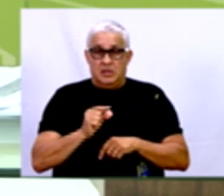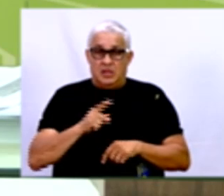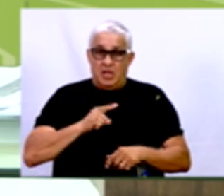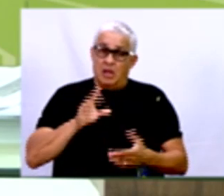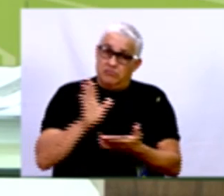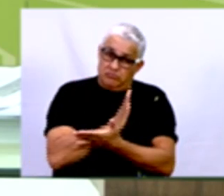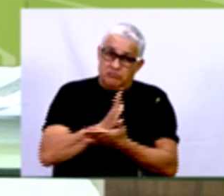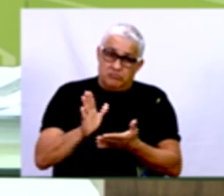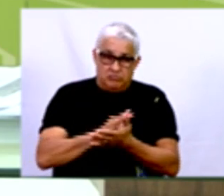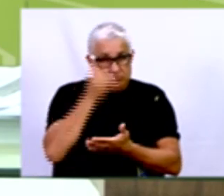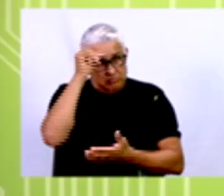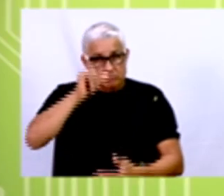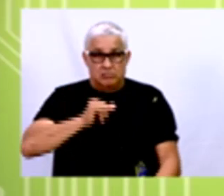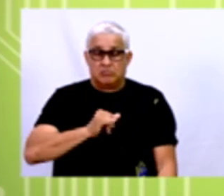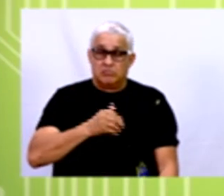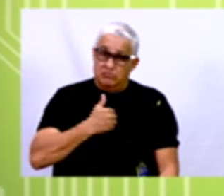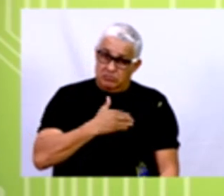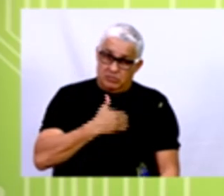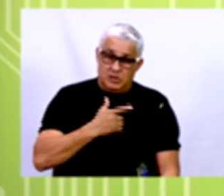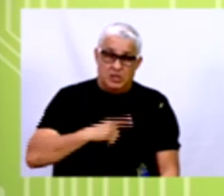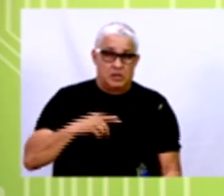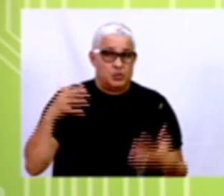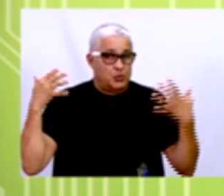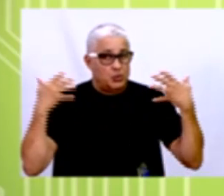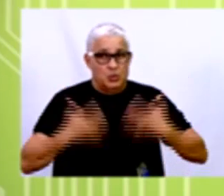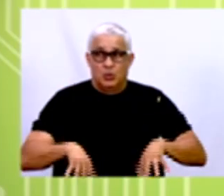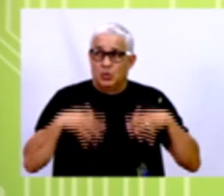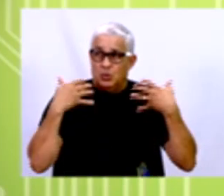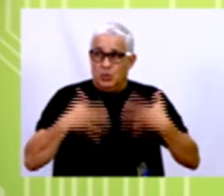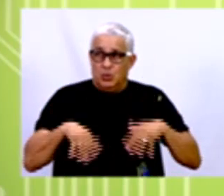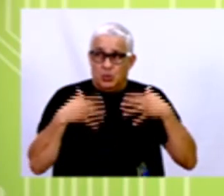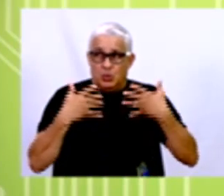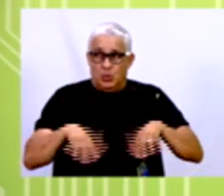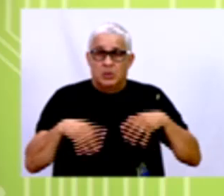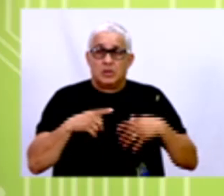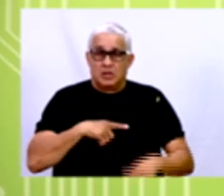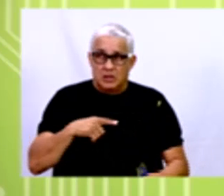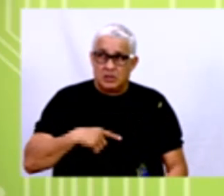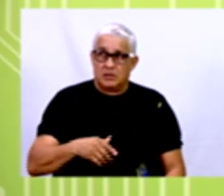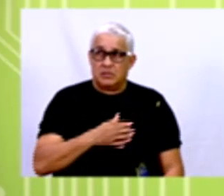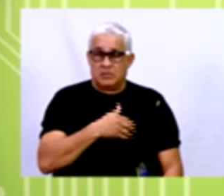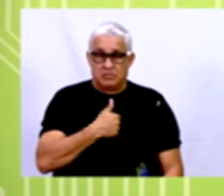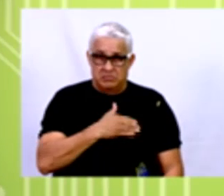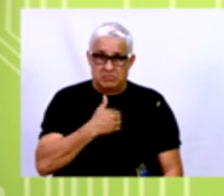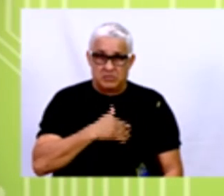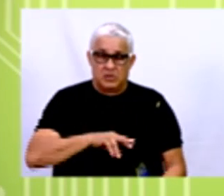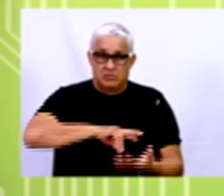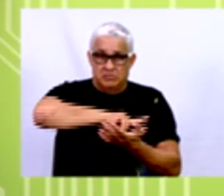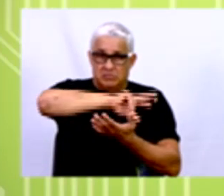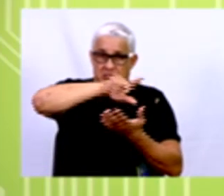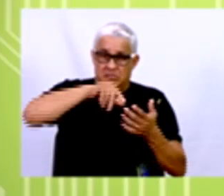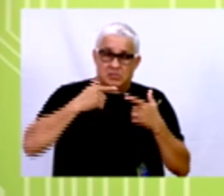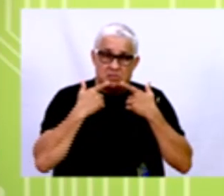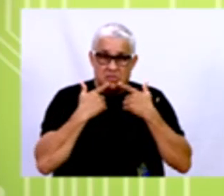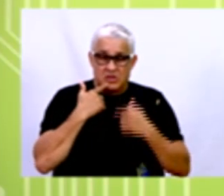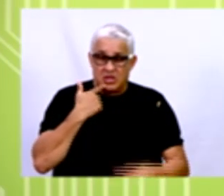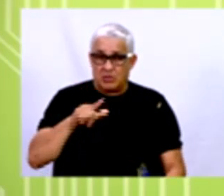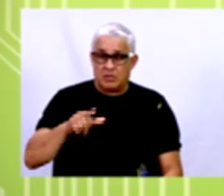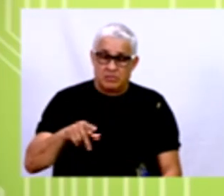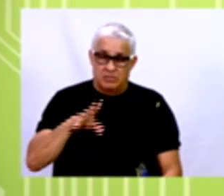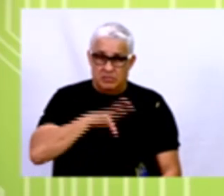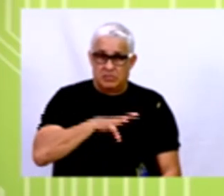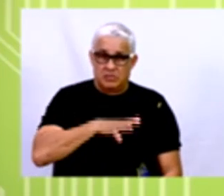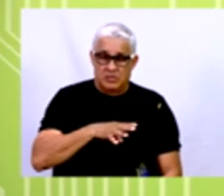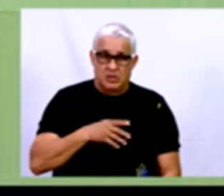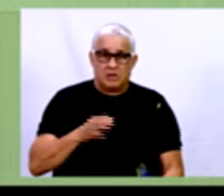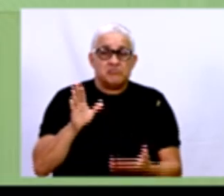né, professora Cláudia? E são muitos, né, Tayane? Existem vários preconceitos a respeito da nossa língua portuguesa. Vamos ver